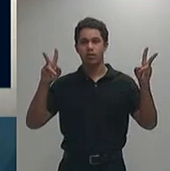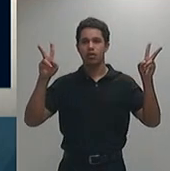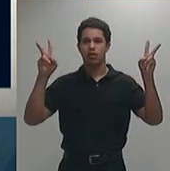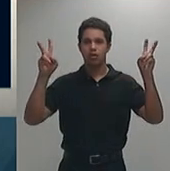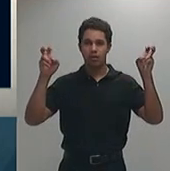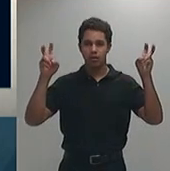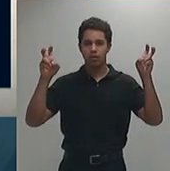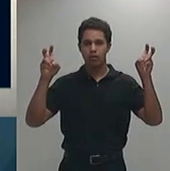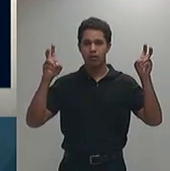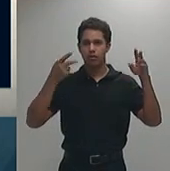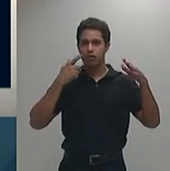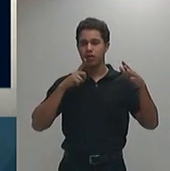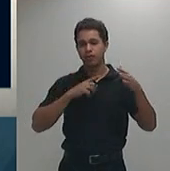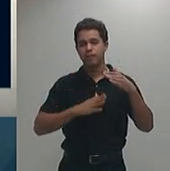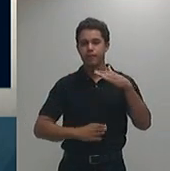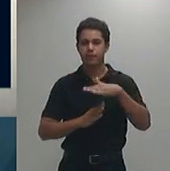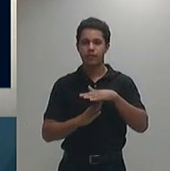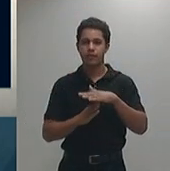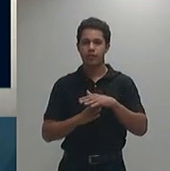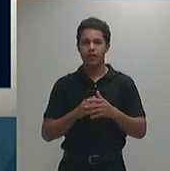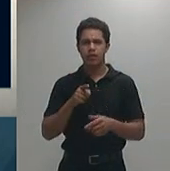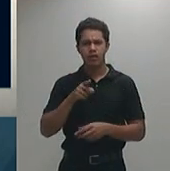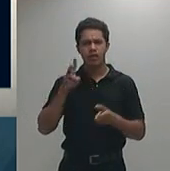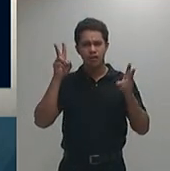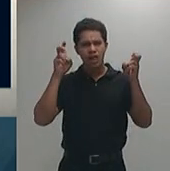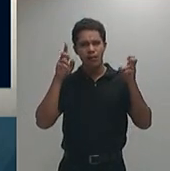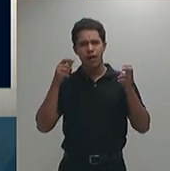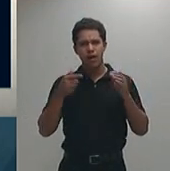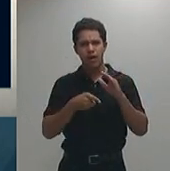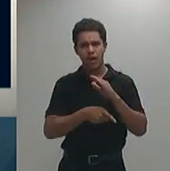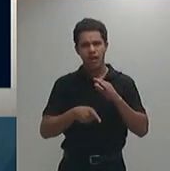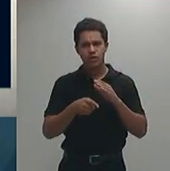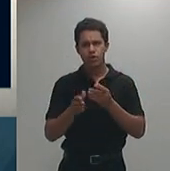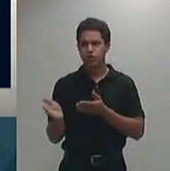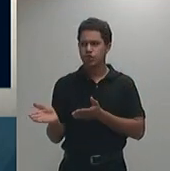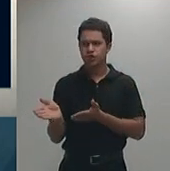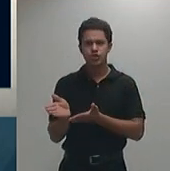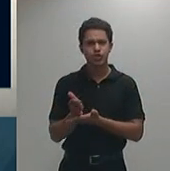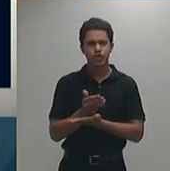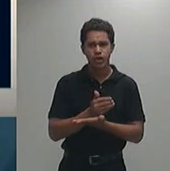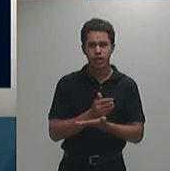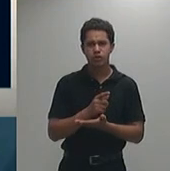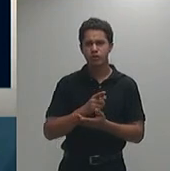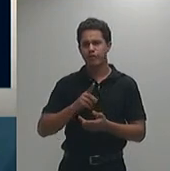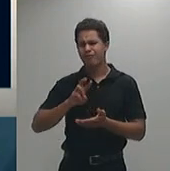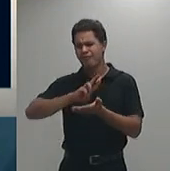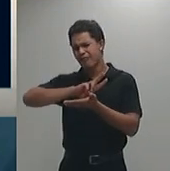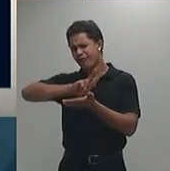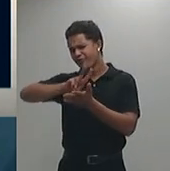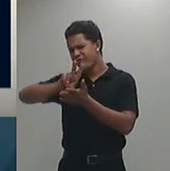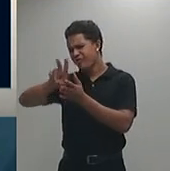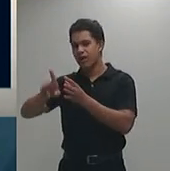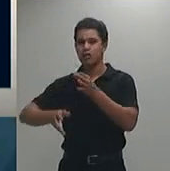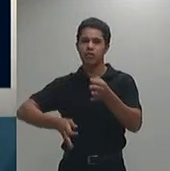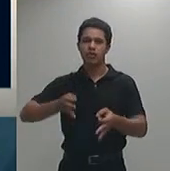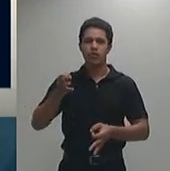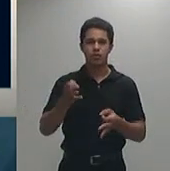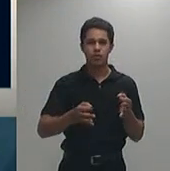delimitado questões essas extraídas de diversos julgados é